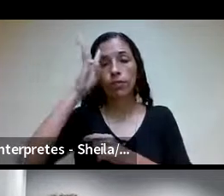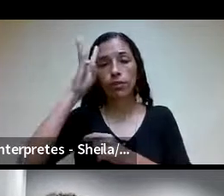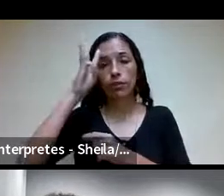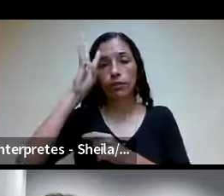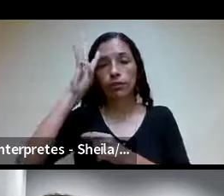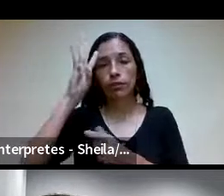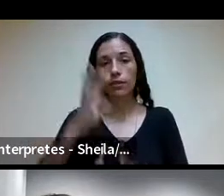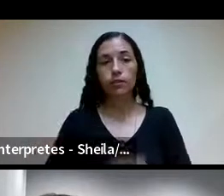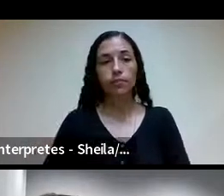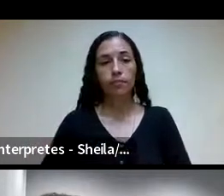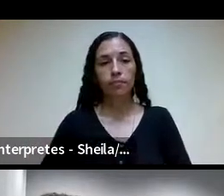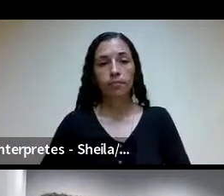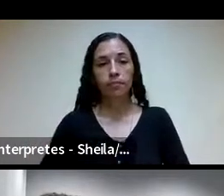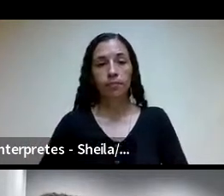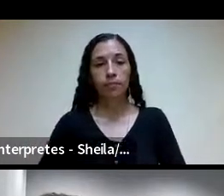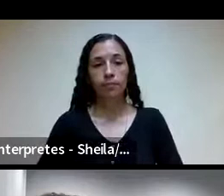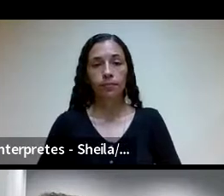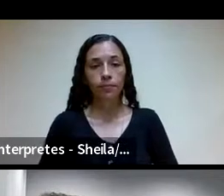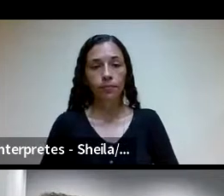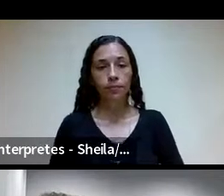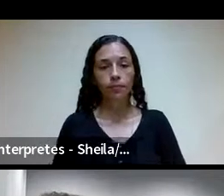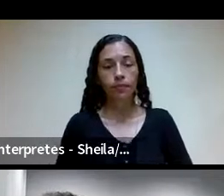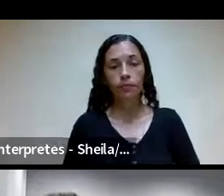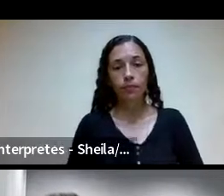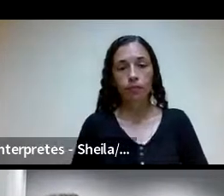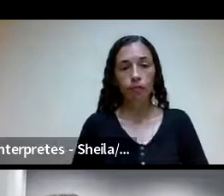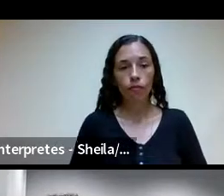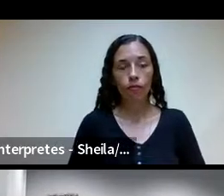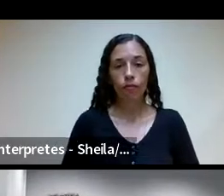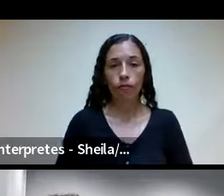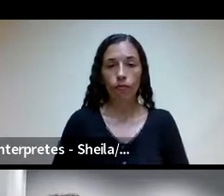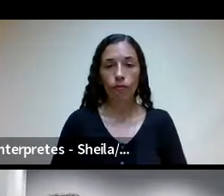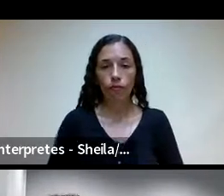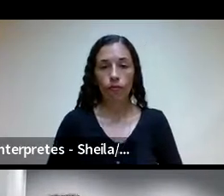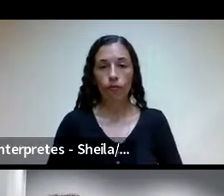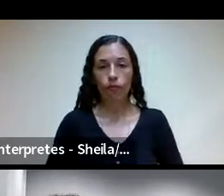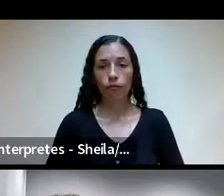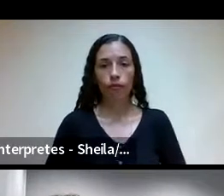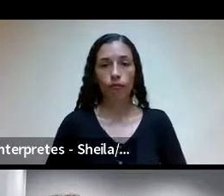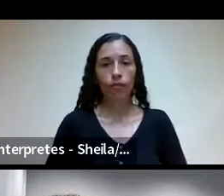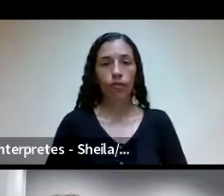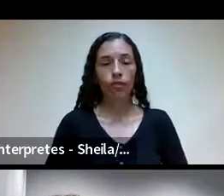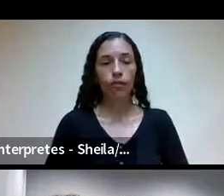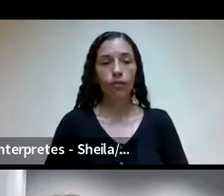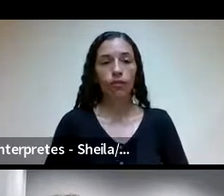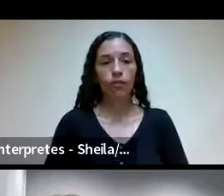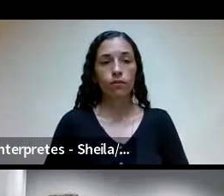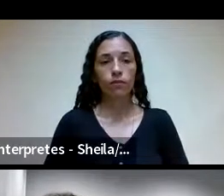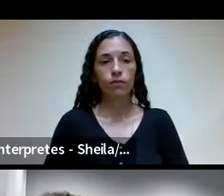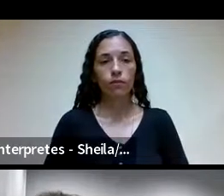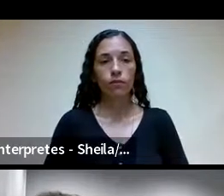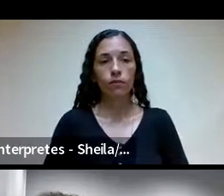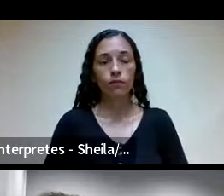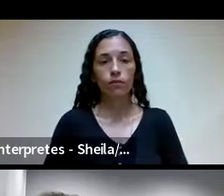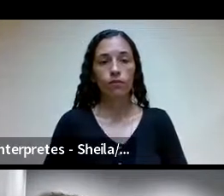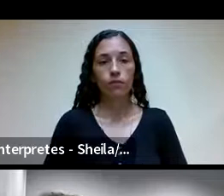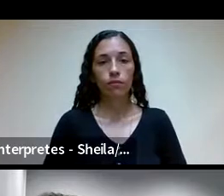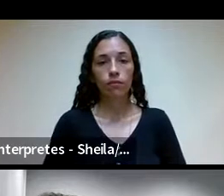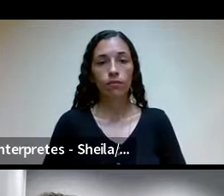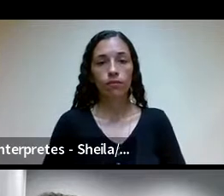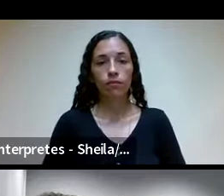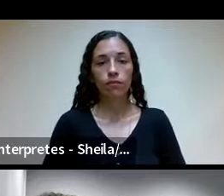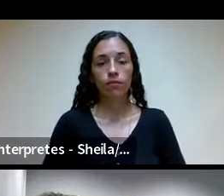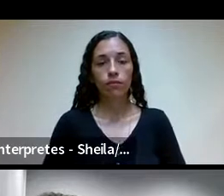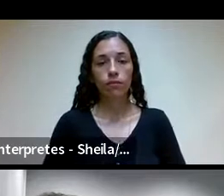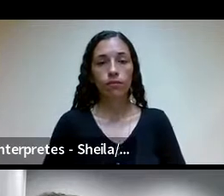Doutora Thaís. Doutora Thaís, eu estou convidando aqui um servidor para sortear. Pega aqui o papel.